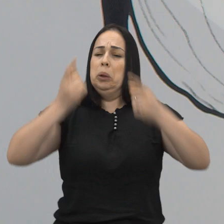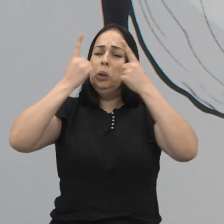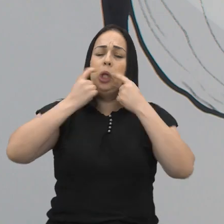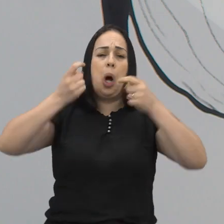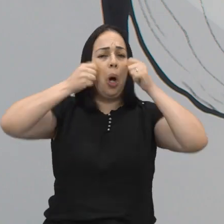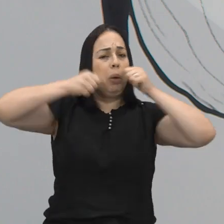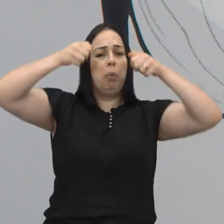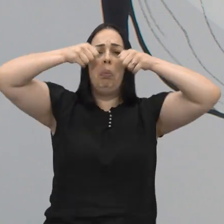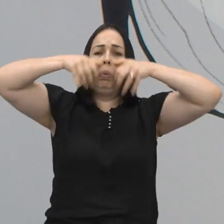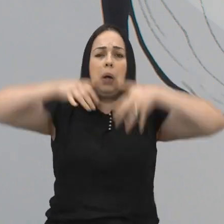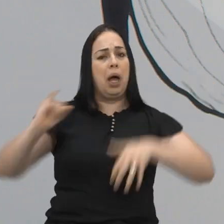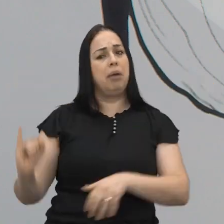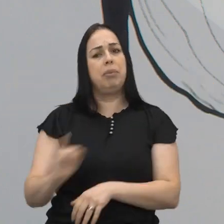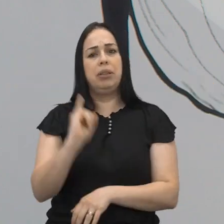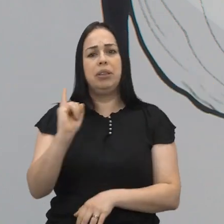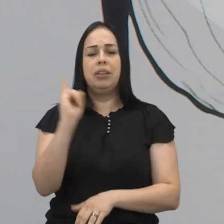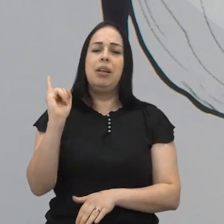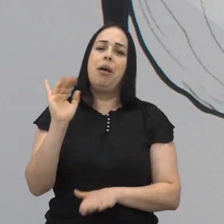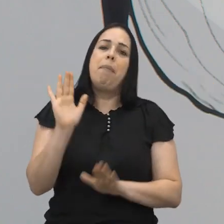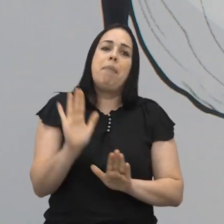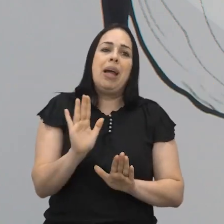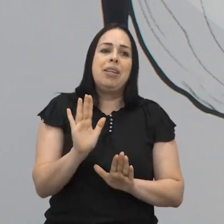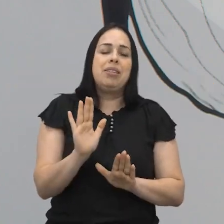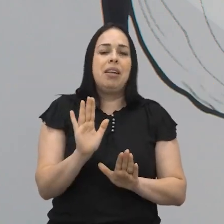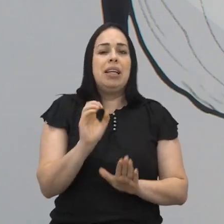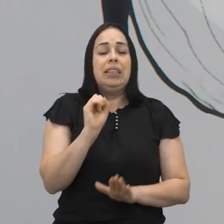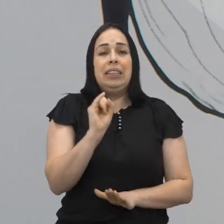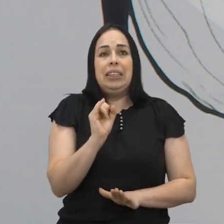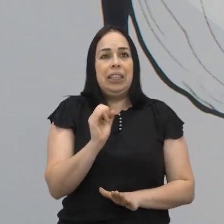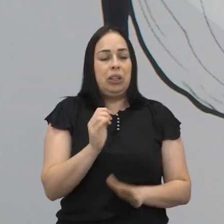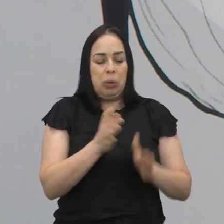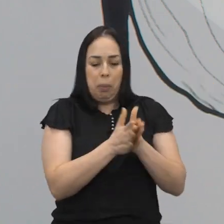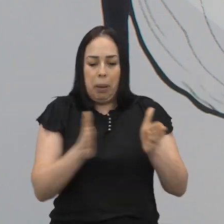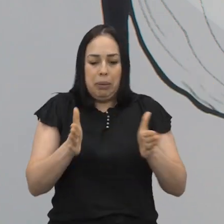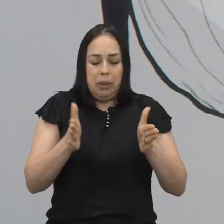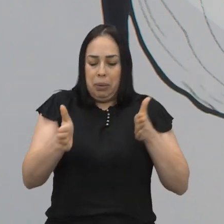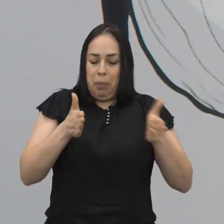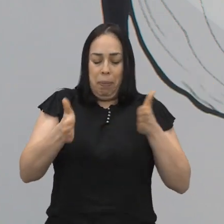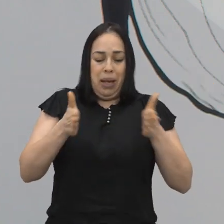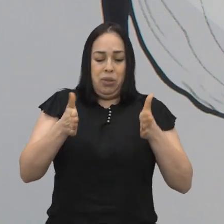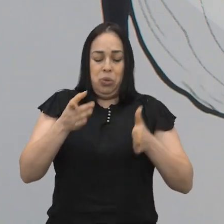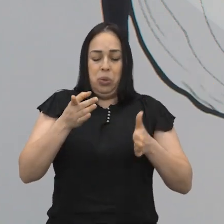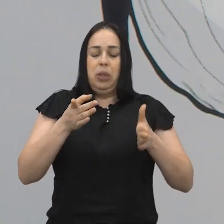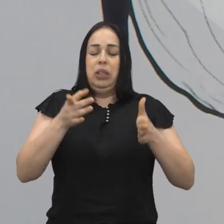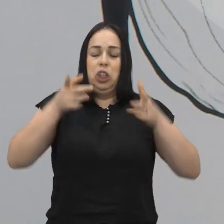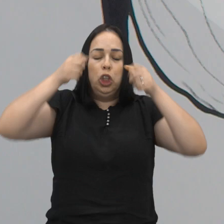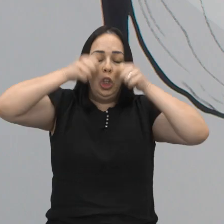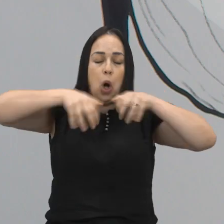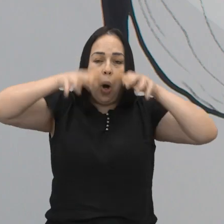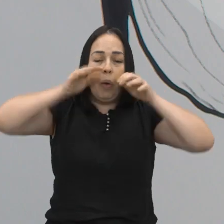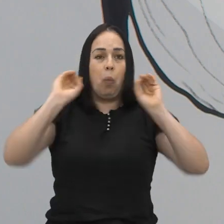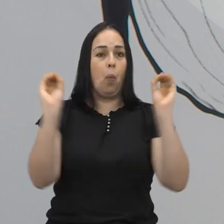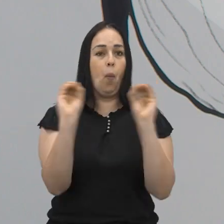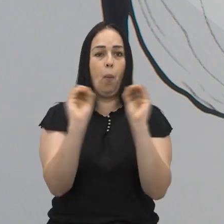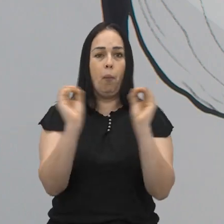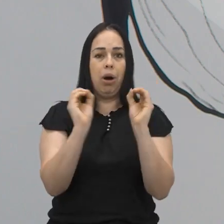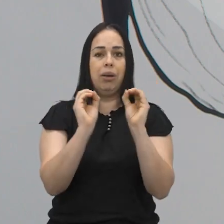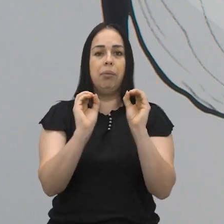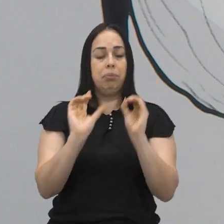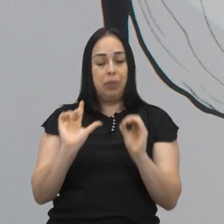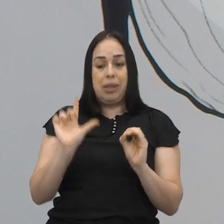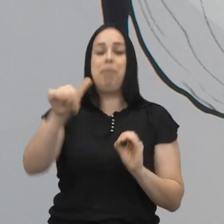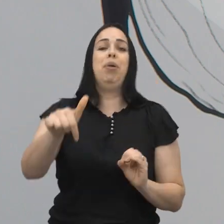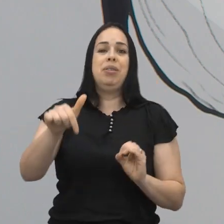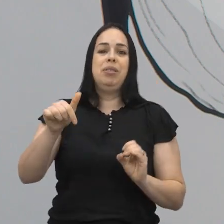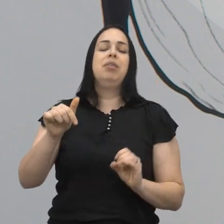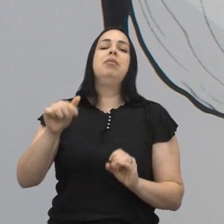depressão faz parte essa dor choro é importante agora quando as pessoas não cuidam dessa dessa fase da depressão